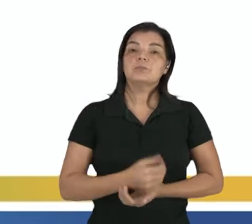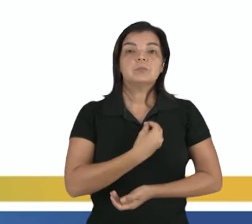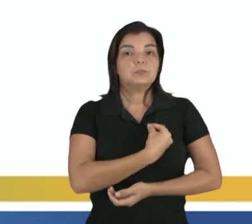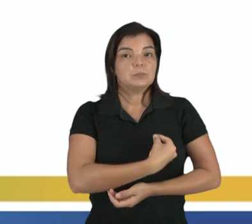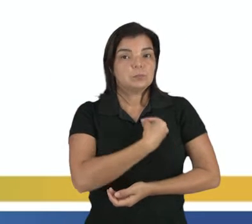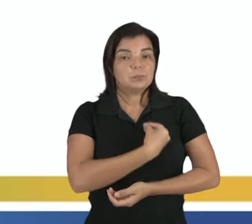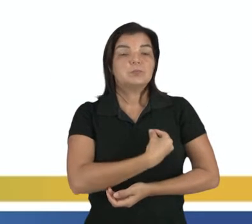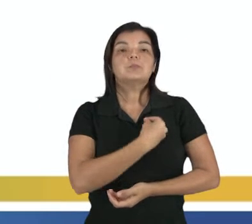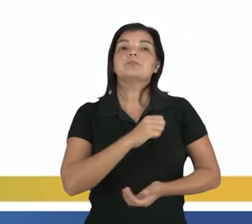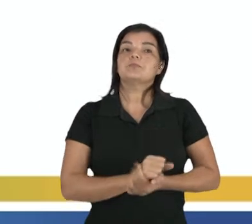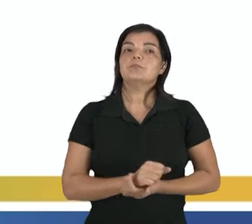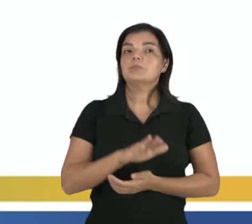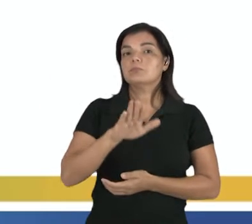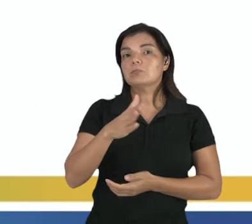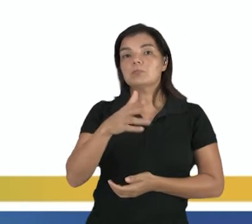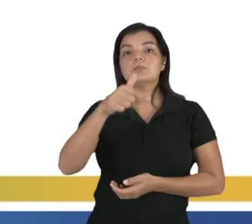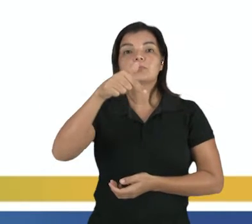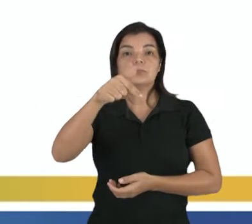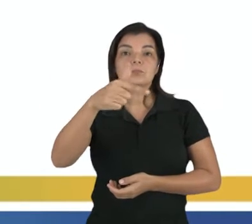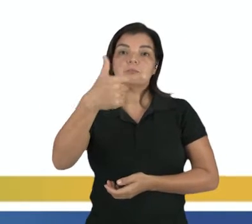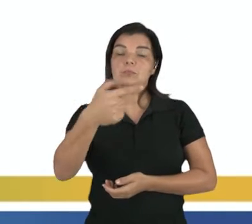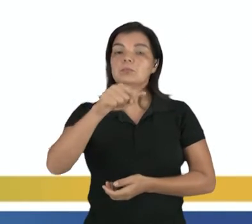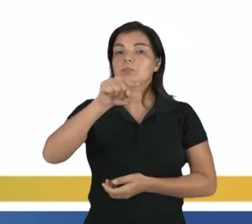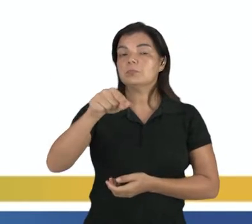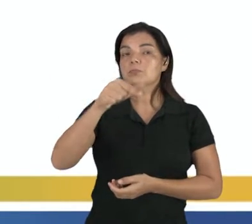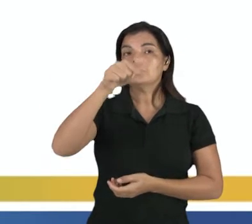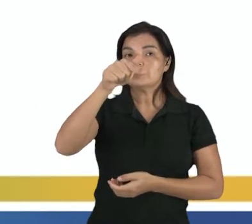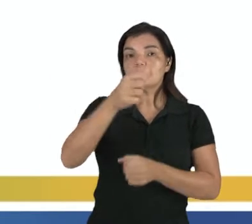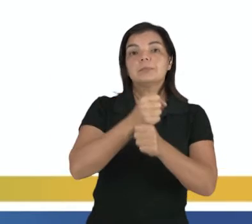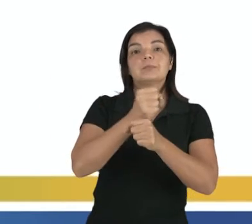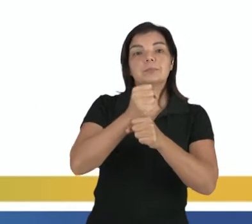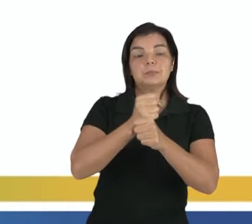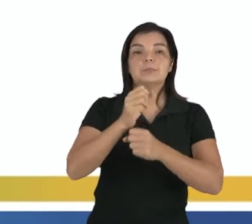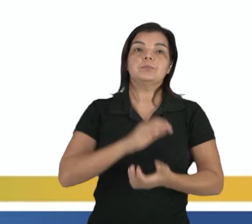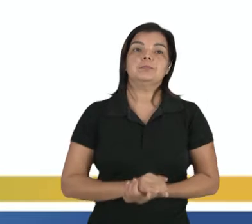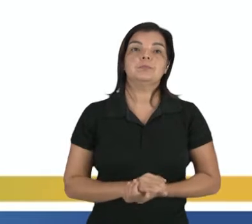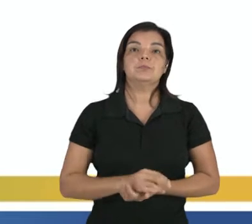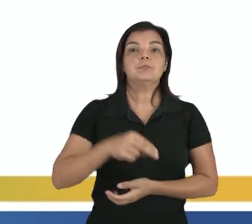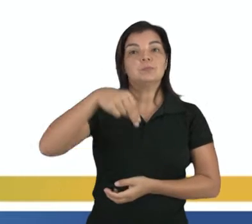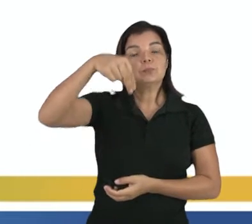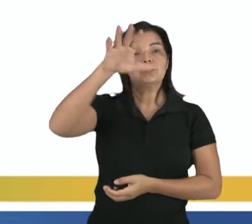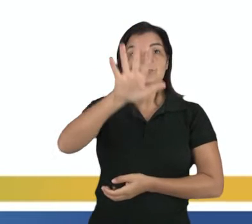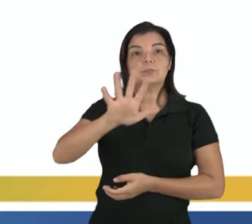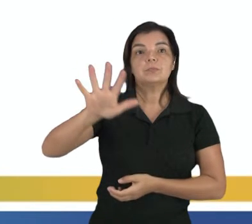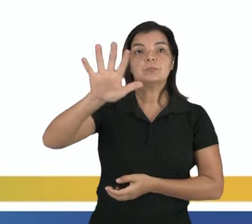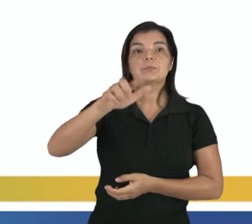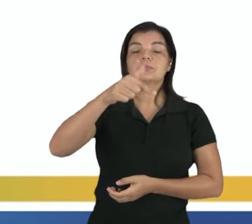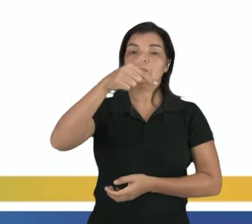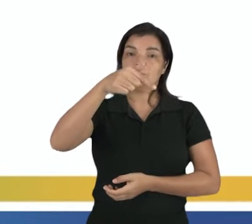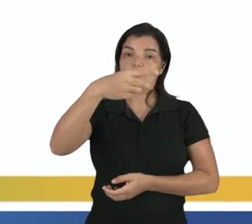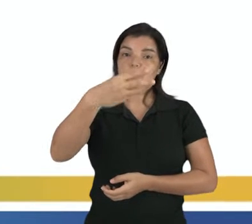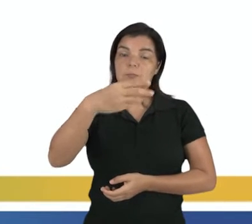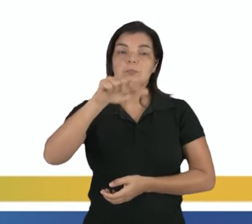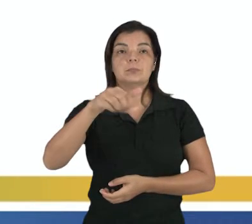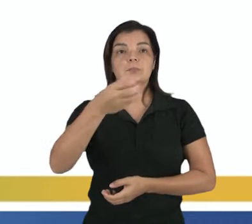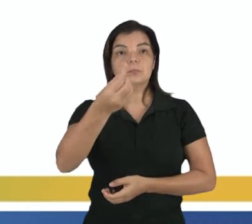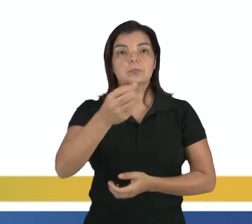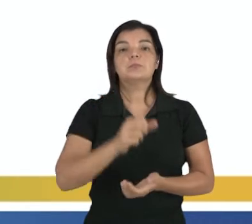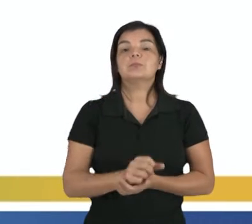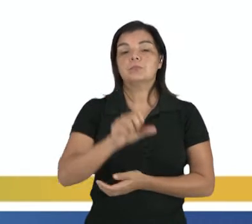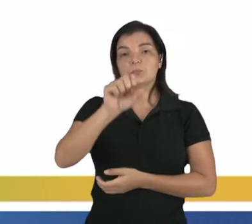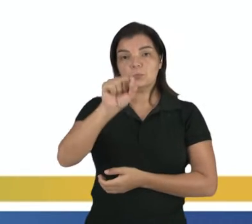de vida dos habitantes é em torno de 72,7 anos. No Nordeste, 73,6, no